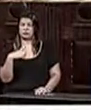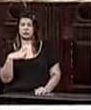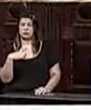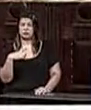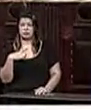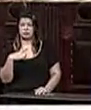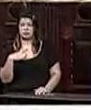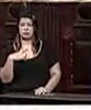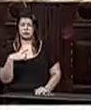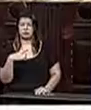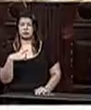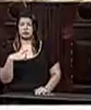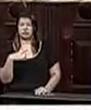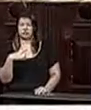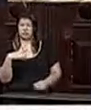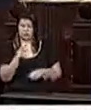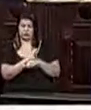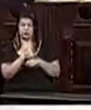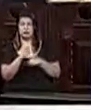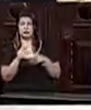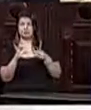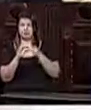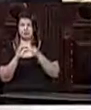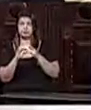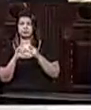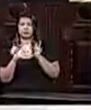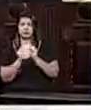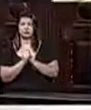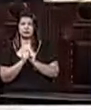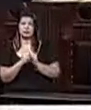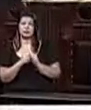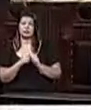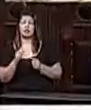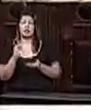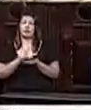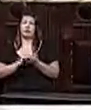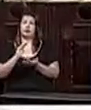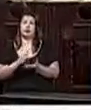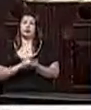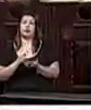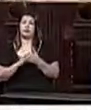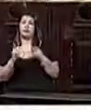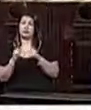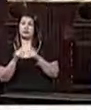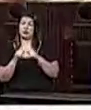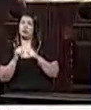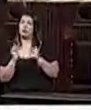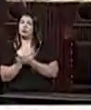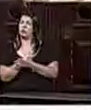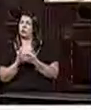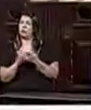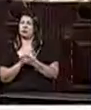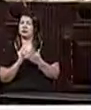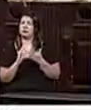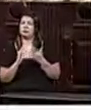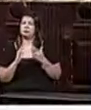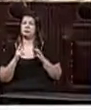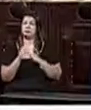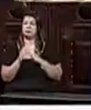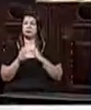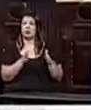uma orientação por parte do governo do Estado que as chaves não poderiam ser entregues, que faltava fazer alguma intervenção na